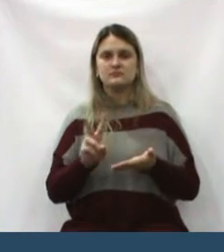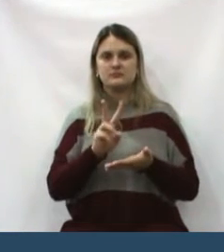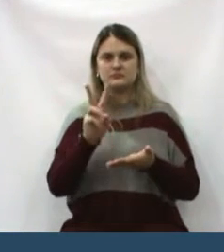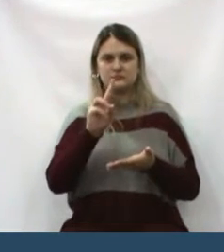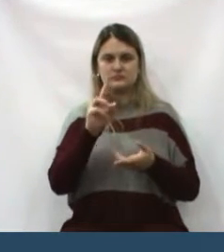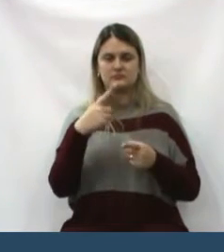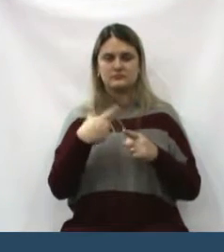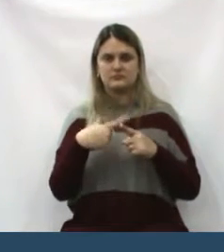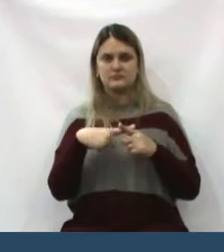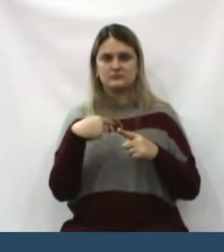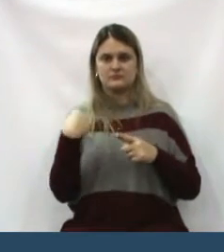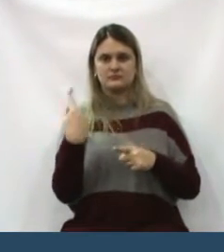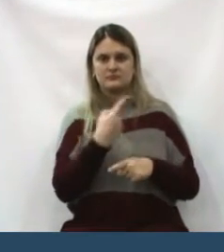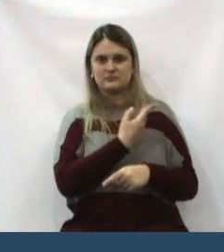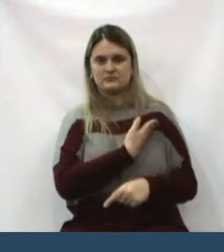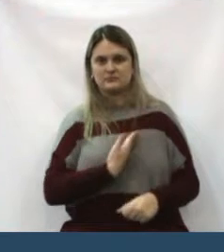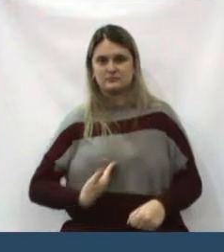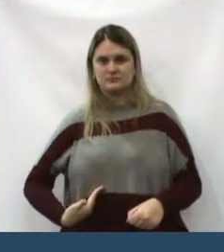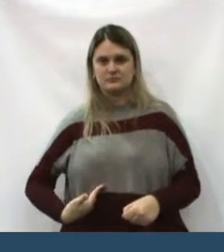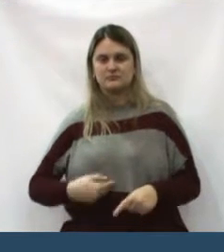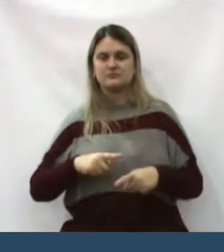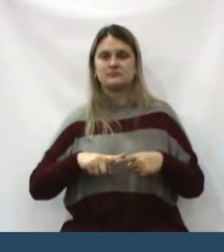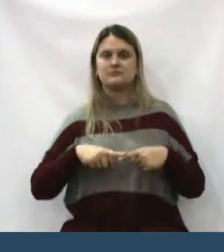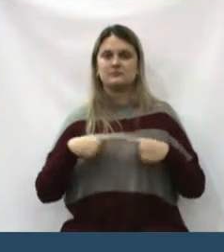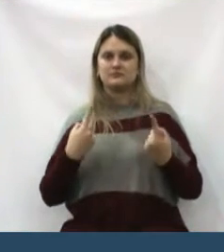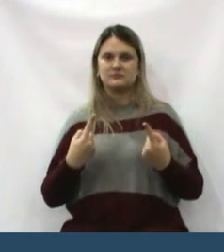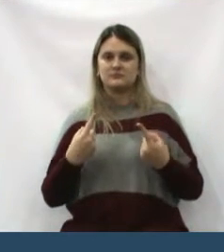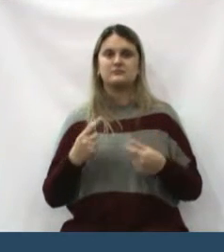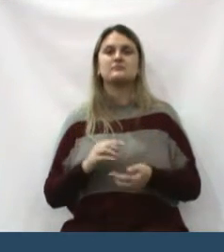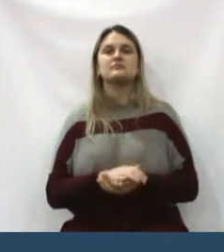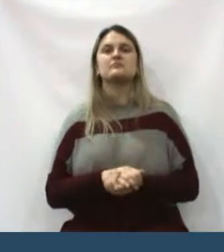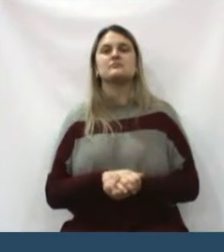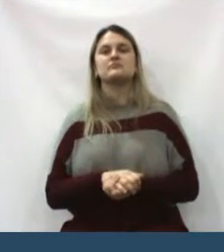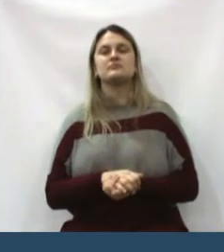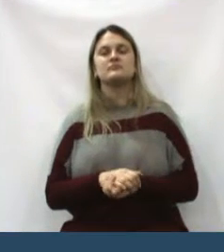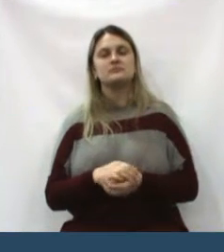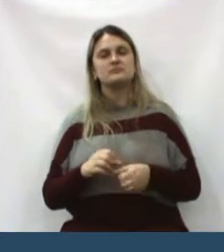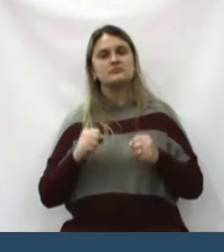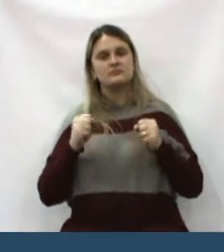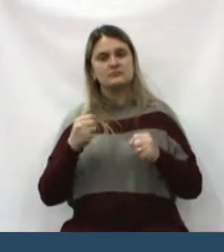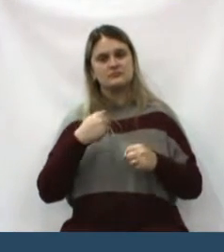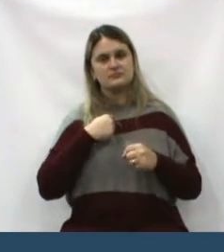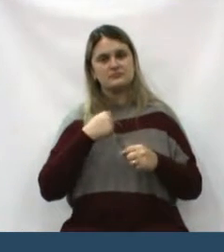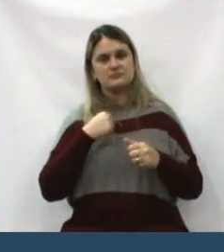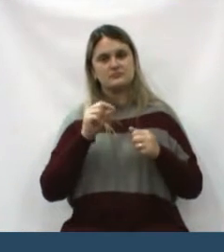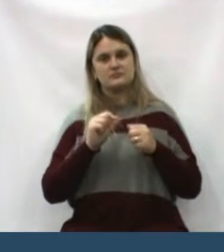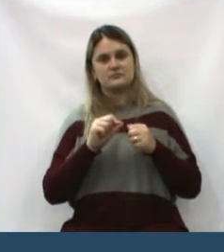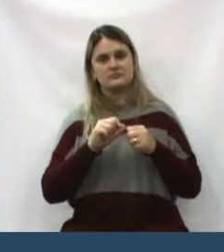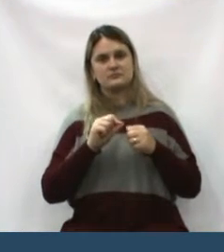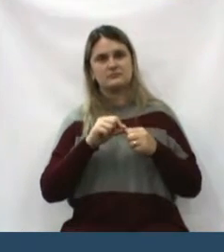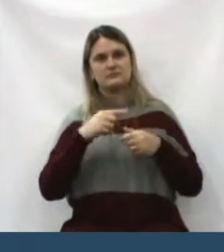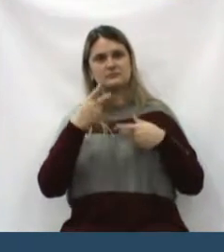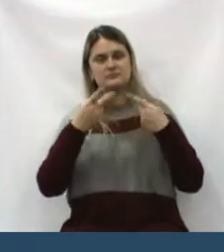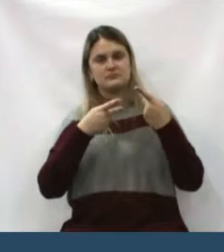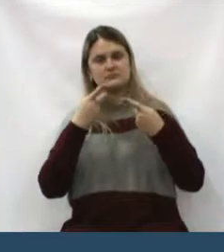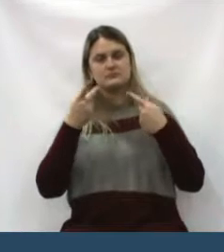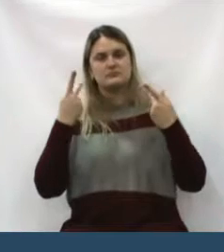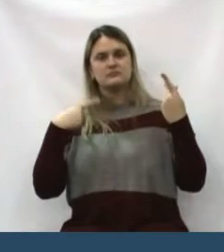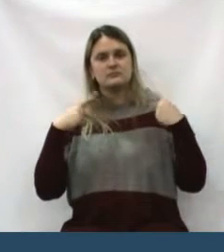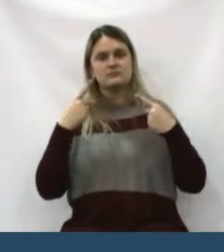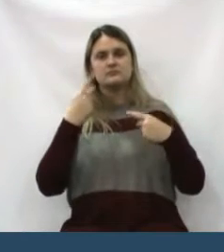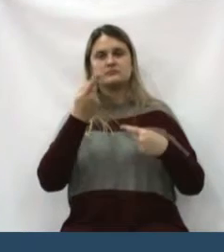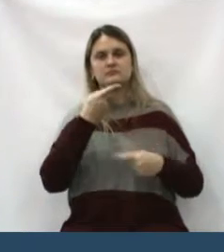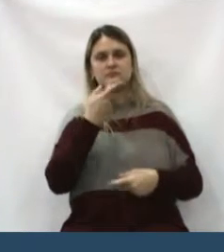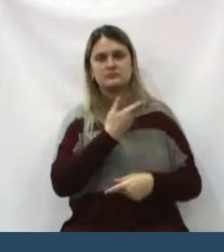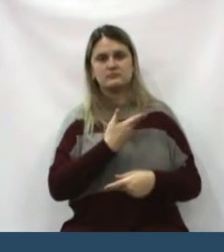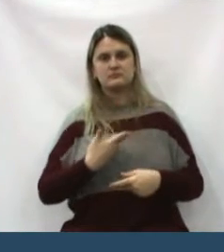desvalorizado pelos nossos governantes, mas poderia eu aqui fazer um discurso político,